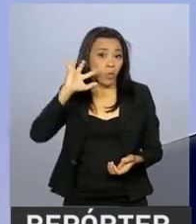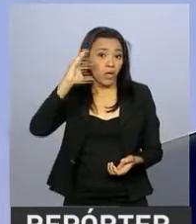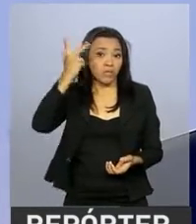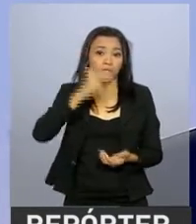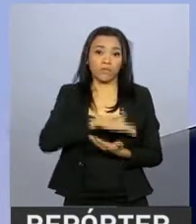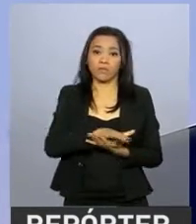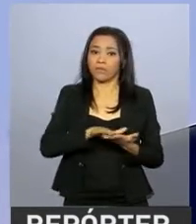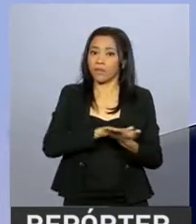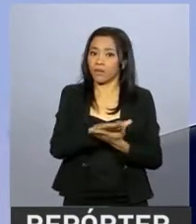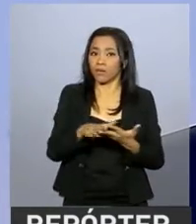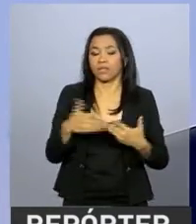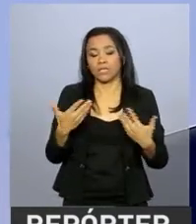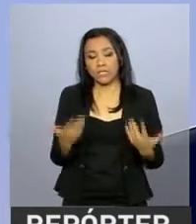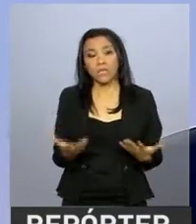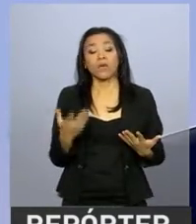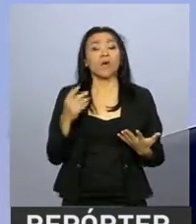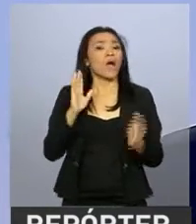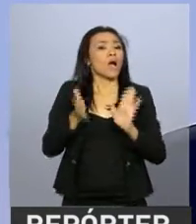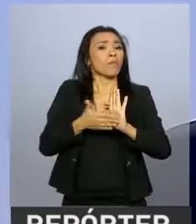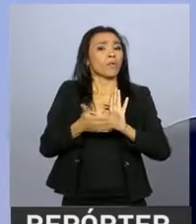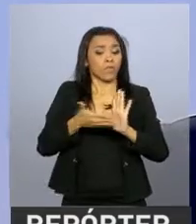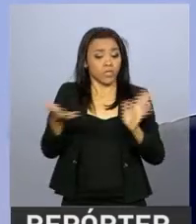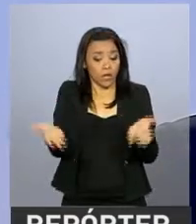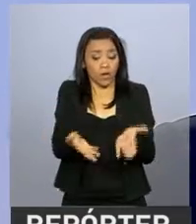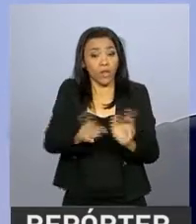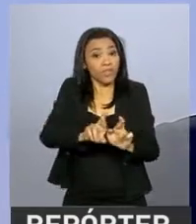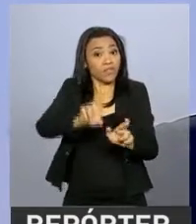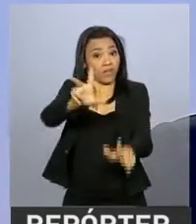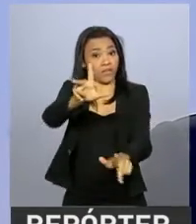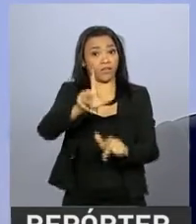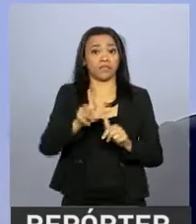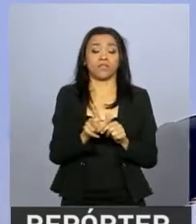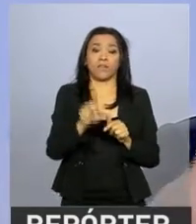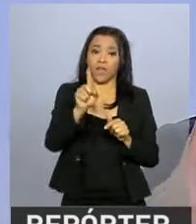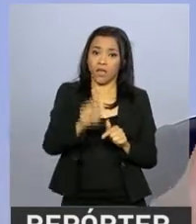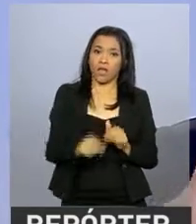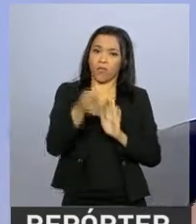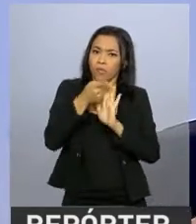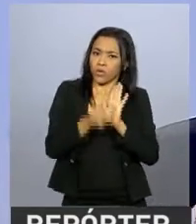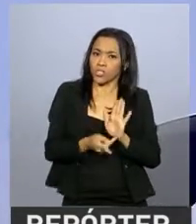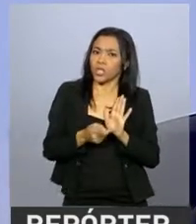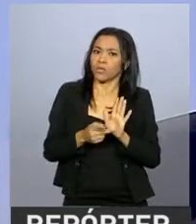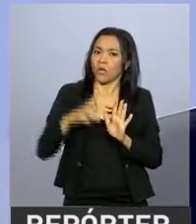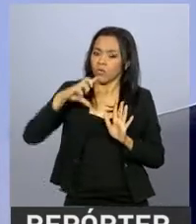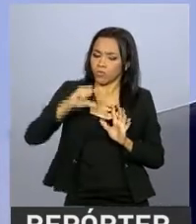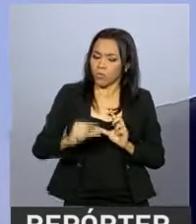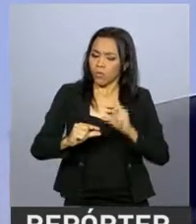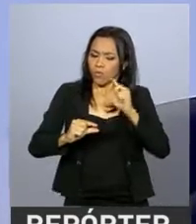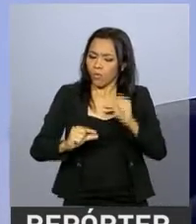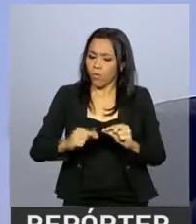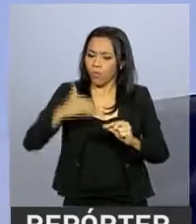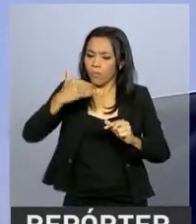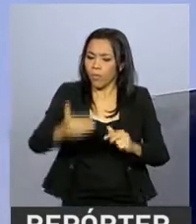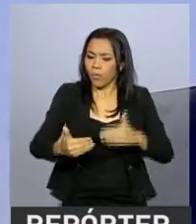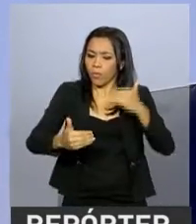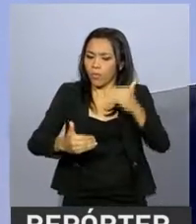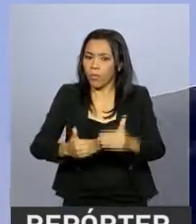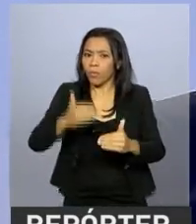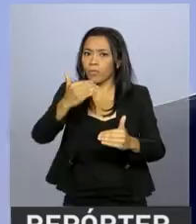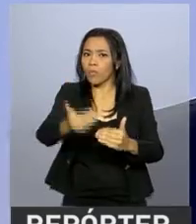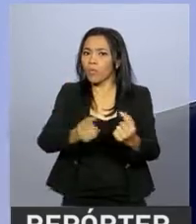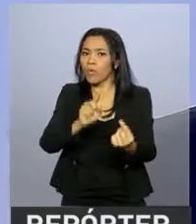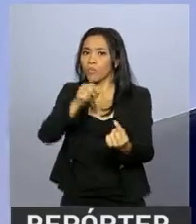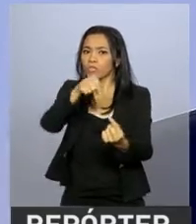o que nós estamos propondo agora é diferente é um projeto gradual de limitação de